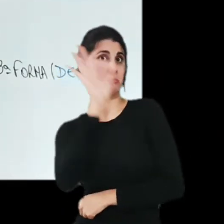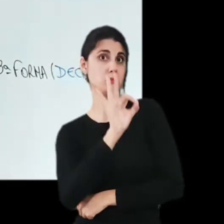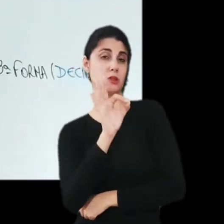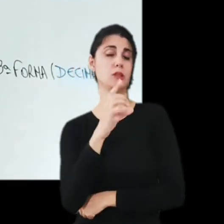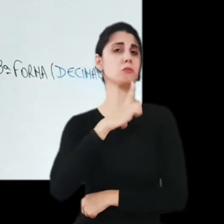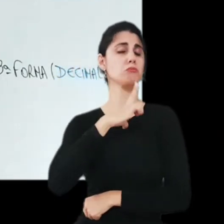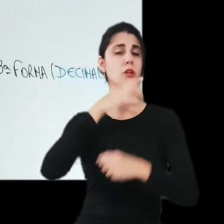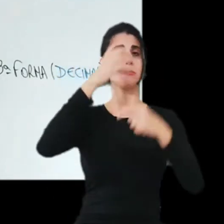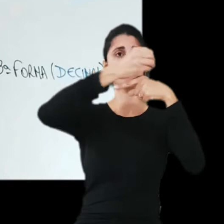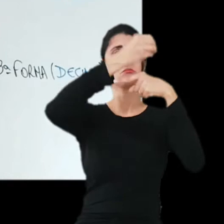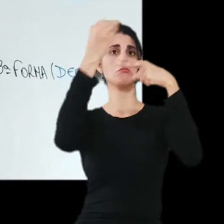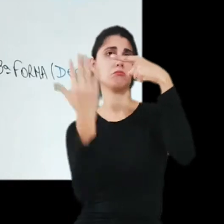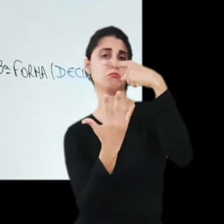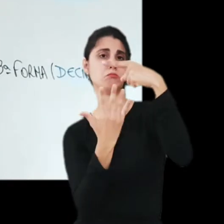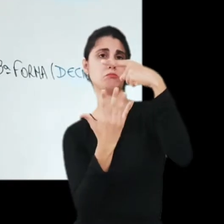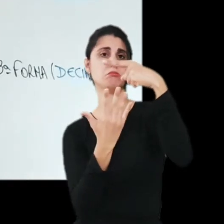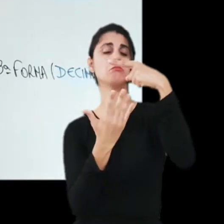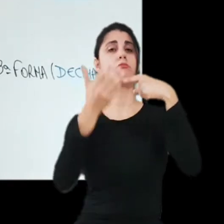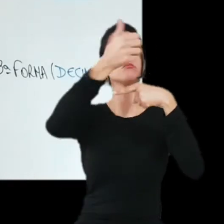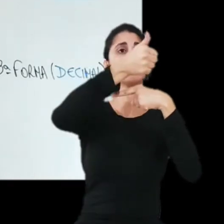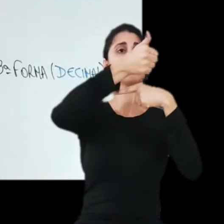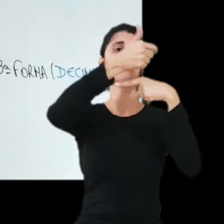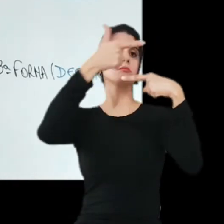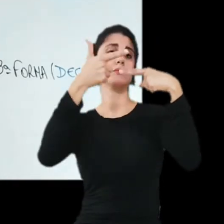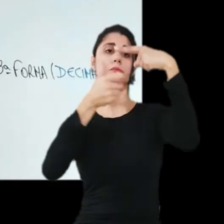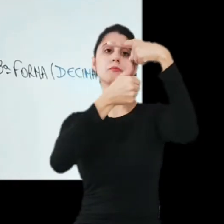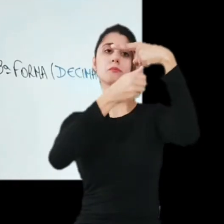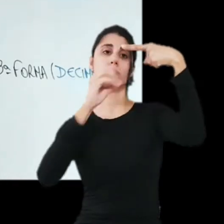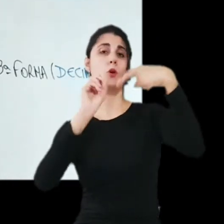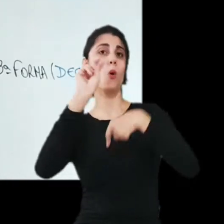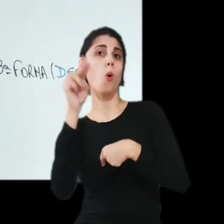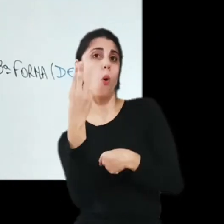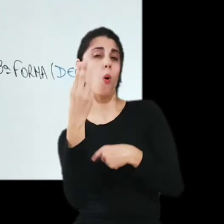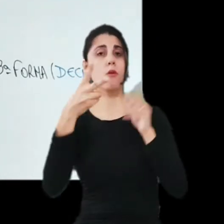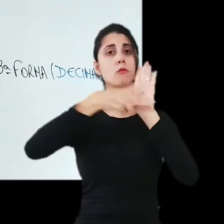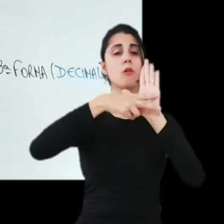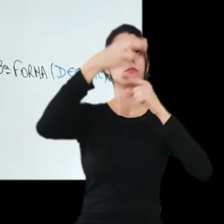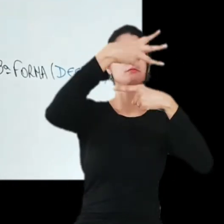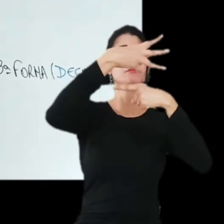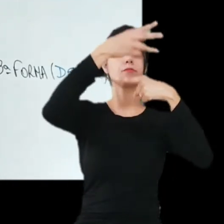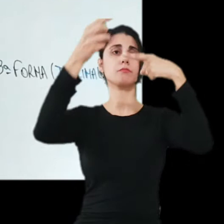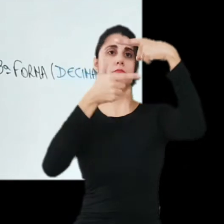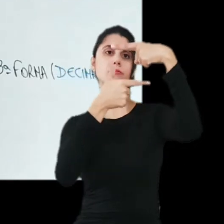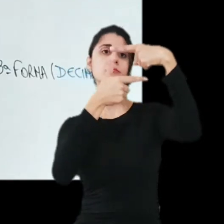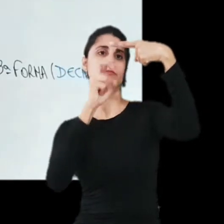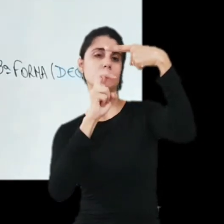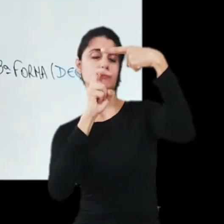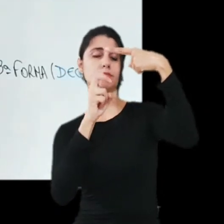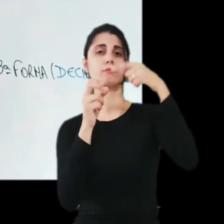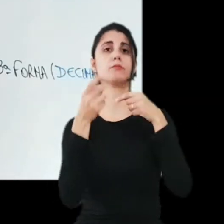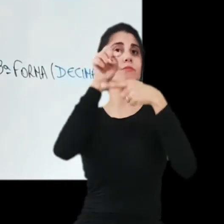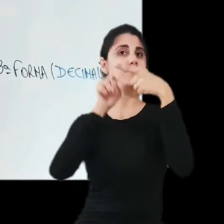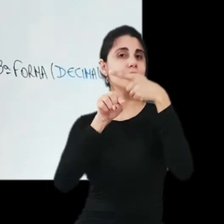forma fracionária 12 por 100 ou 3 sobre 25. Se eu divido 3 por 25, eu